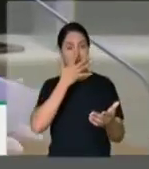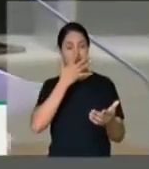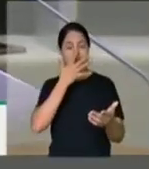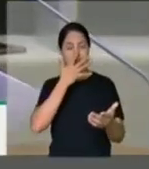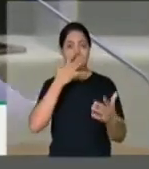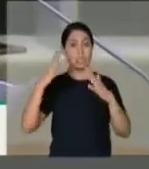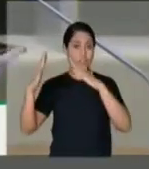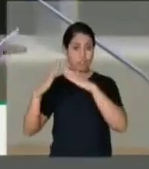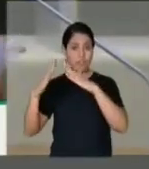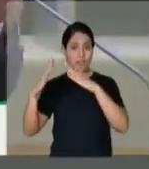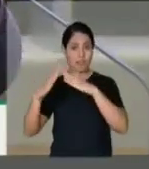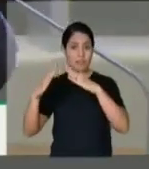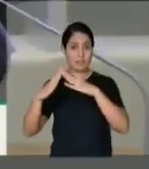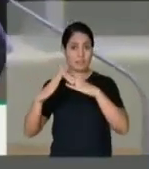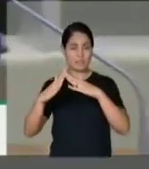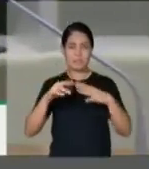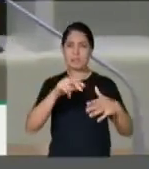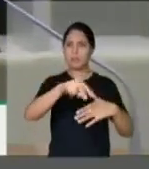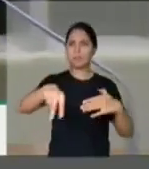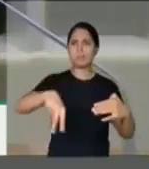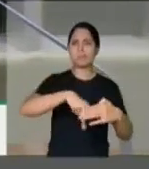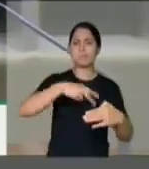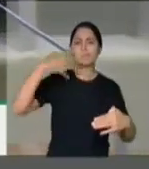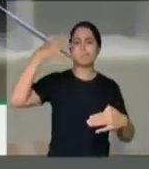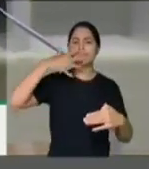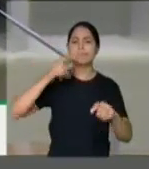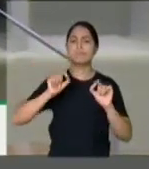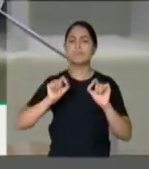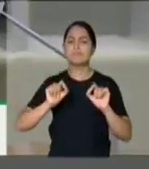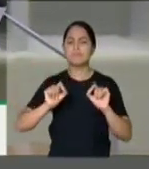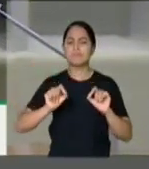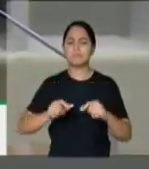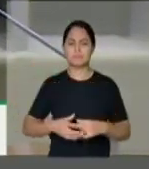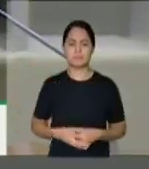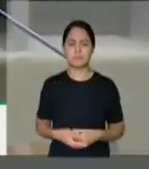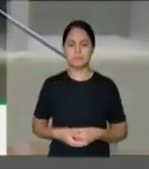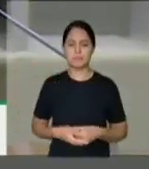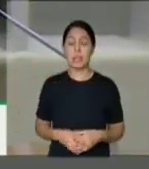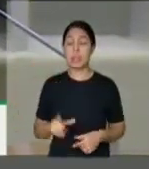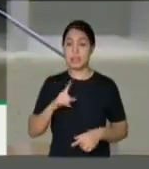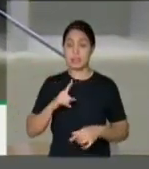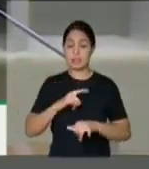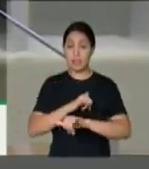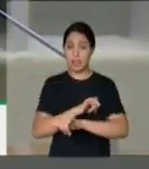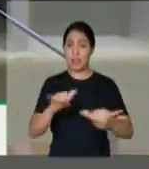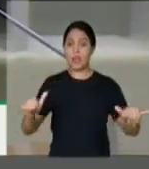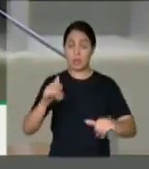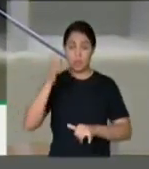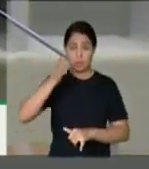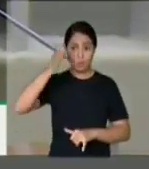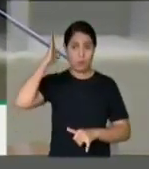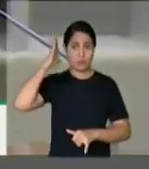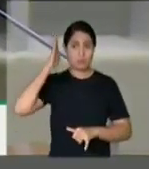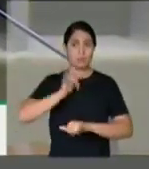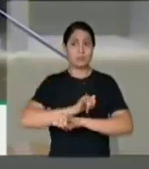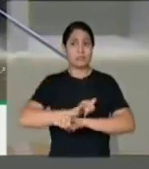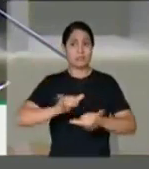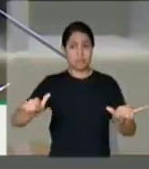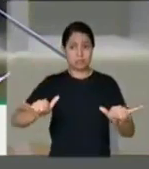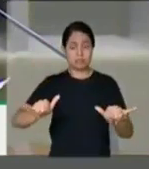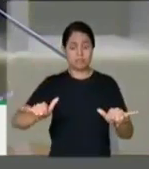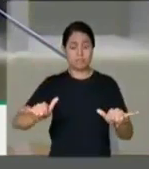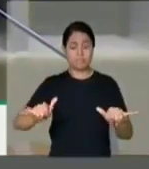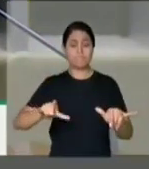casas. O que me traz à tribuna são as declarações do deputado federal Eduardo Bolsonaro, que,